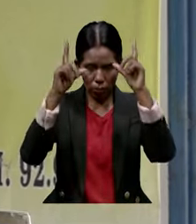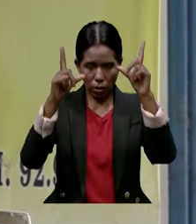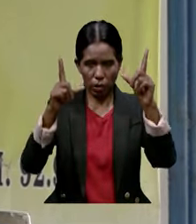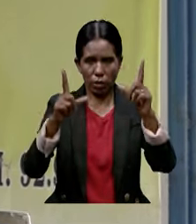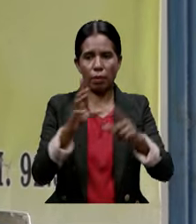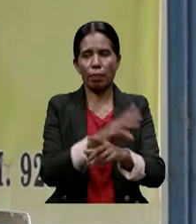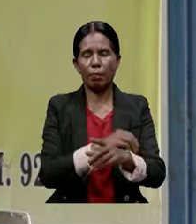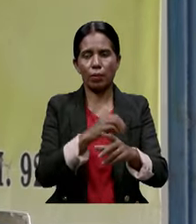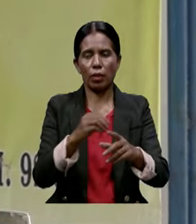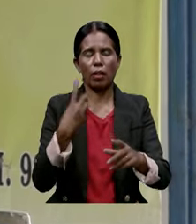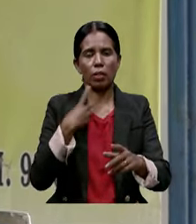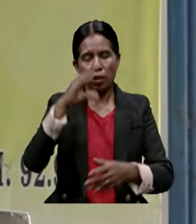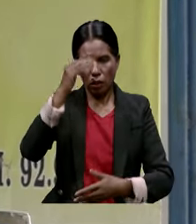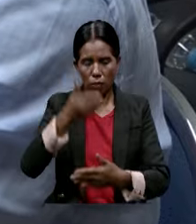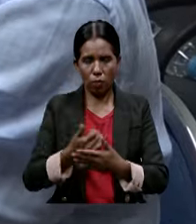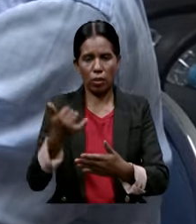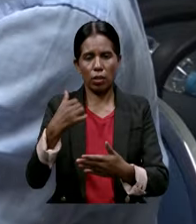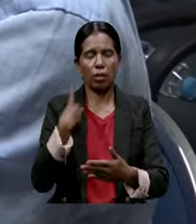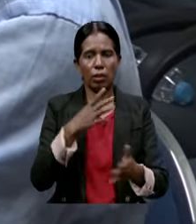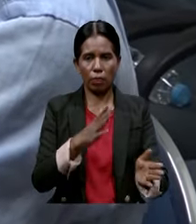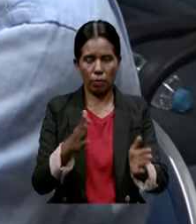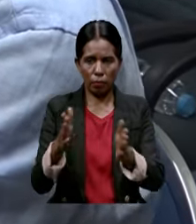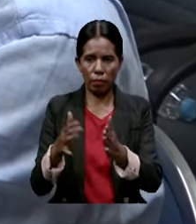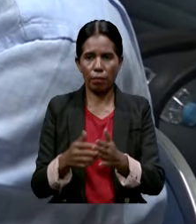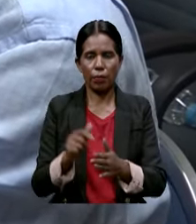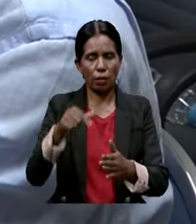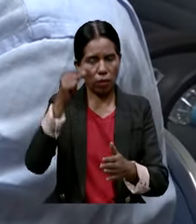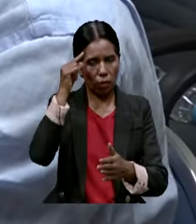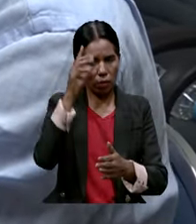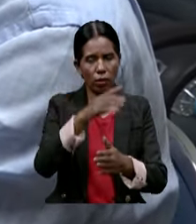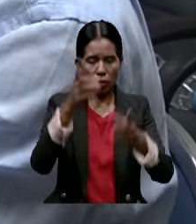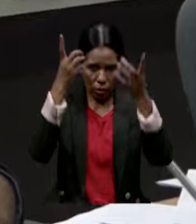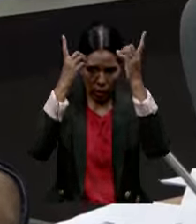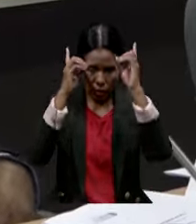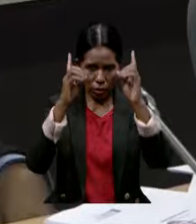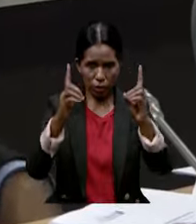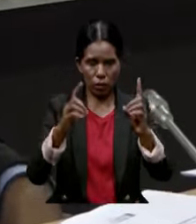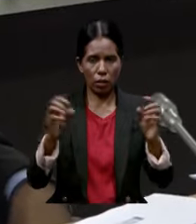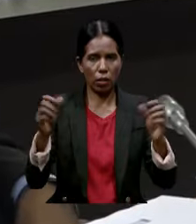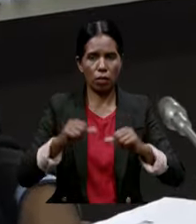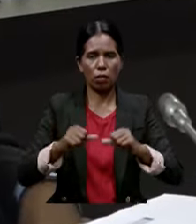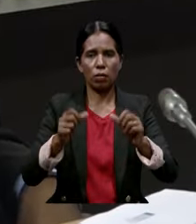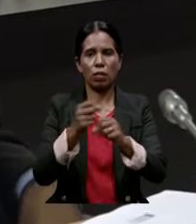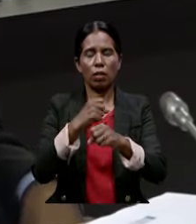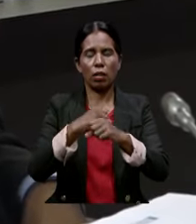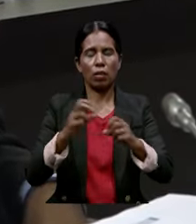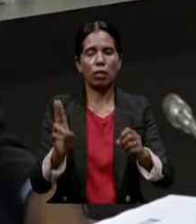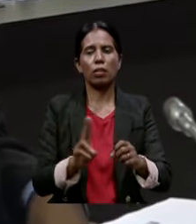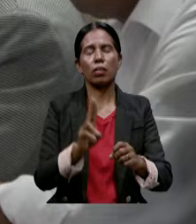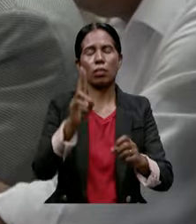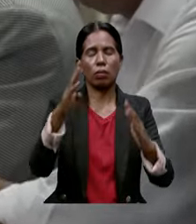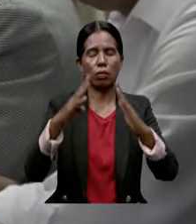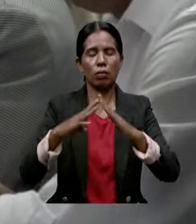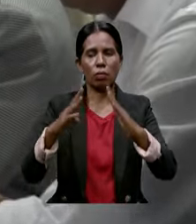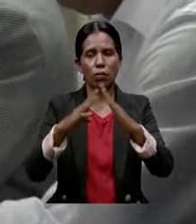de Itabela Tamba, que está preparada. O governo atual decidiu na lá continua a construção da cidade e universidade e a